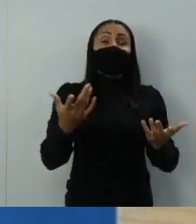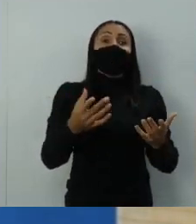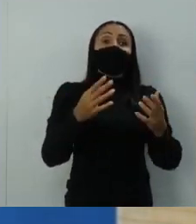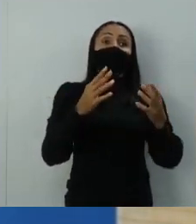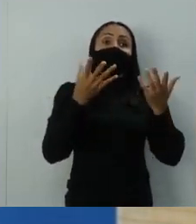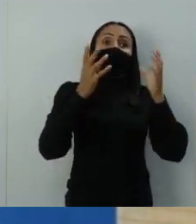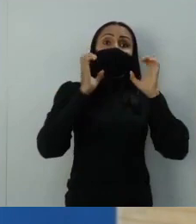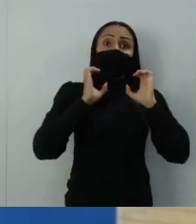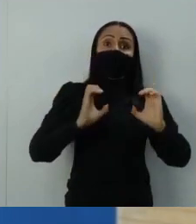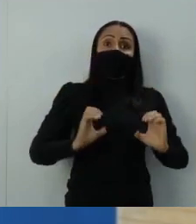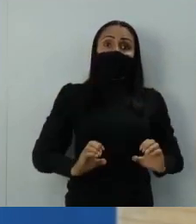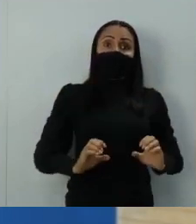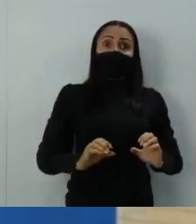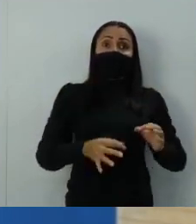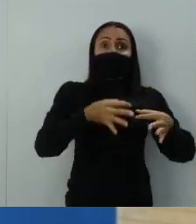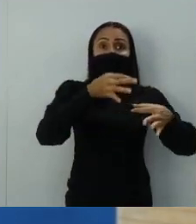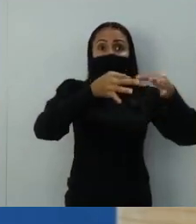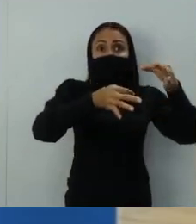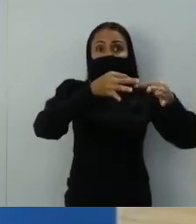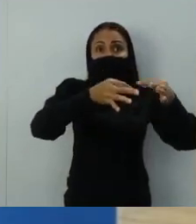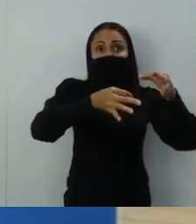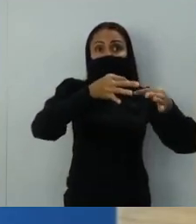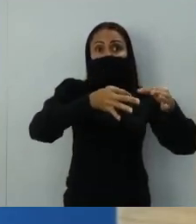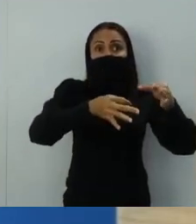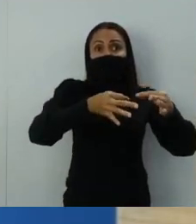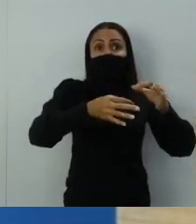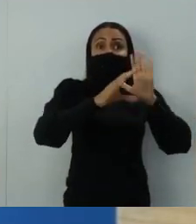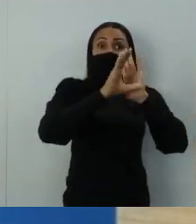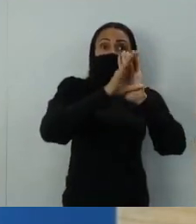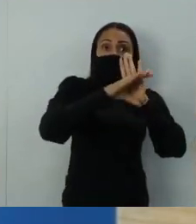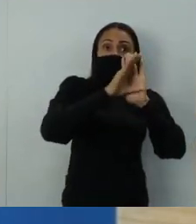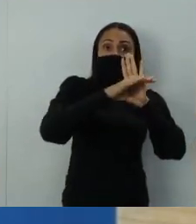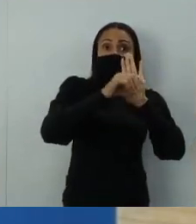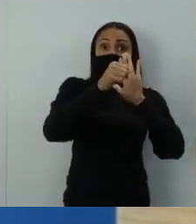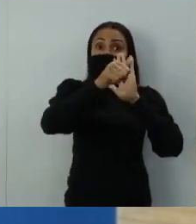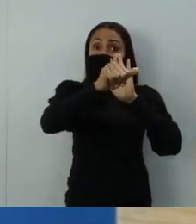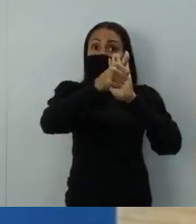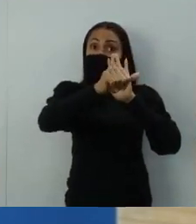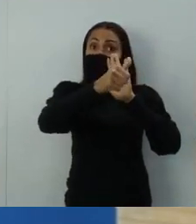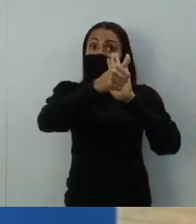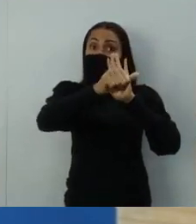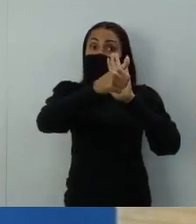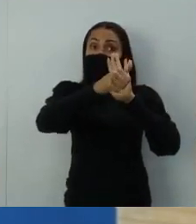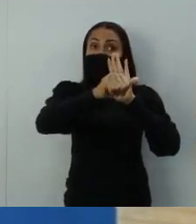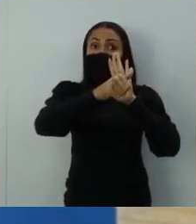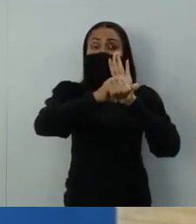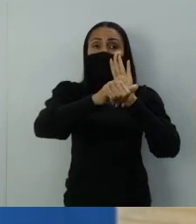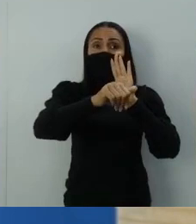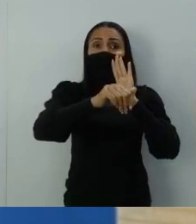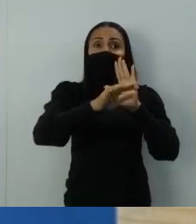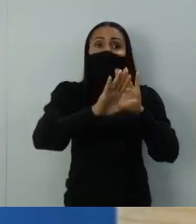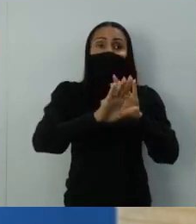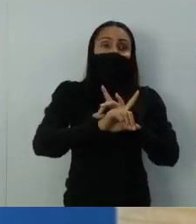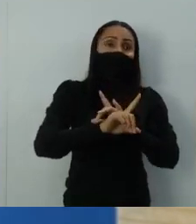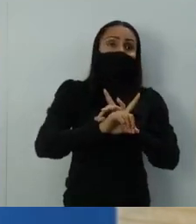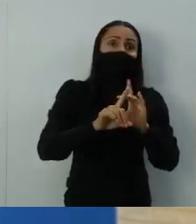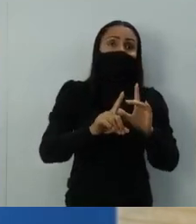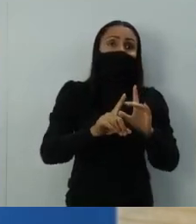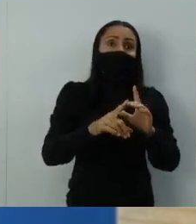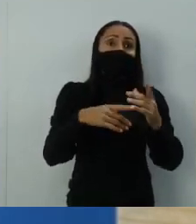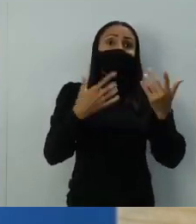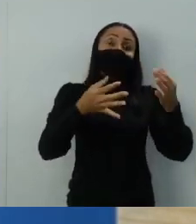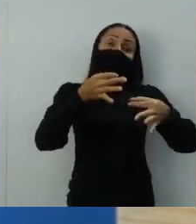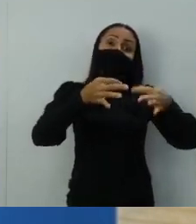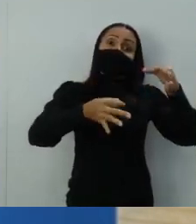julgar, ela fala sobre o conceito de avaliar e não de determinar através de um julgamento